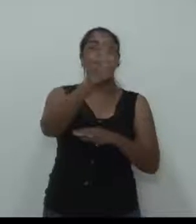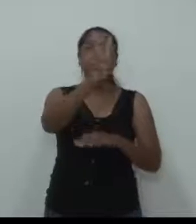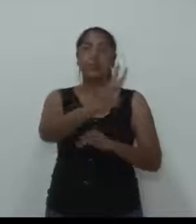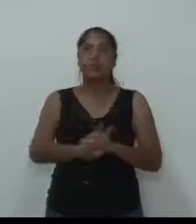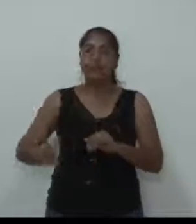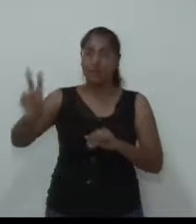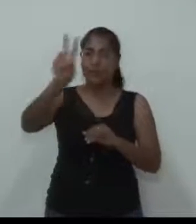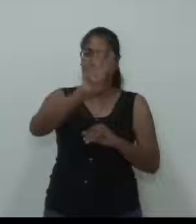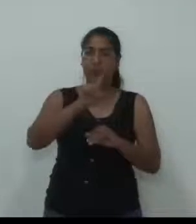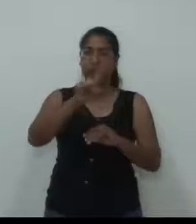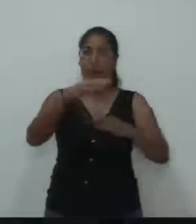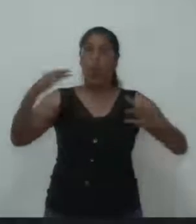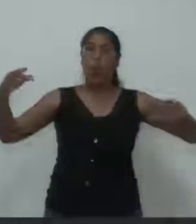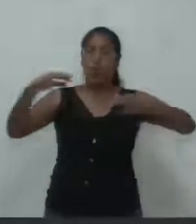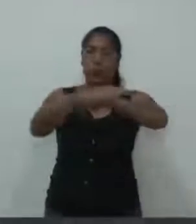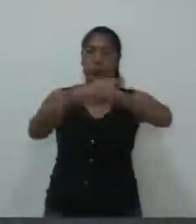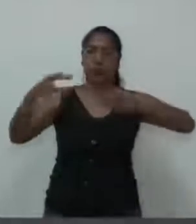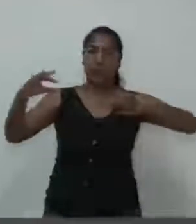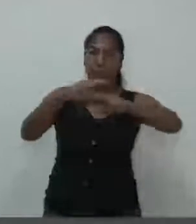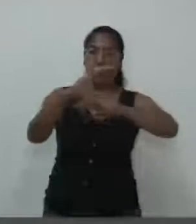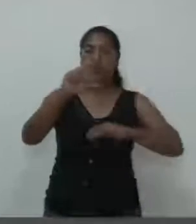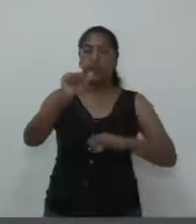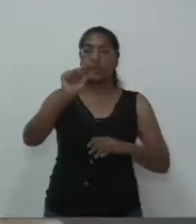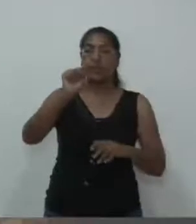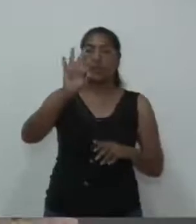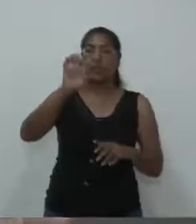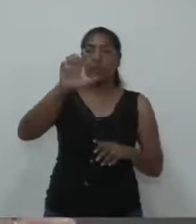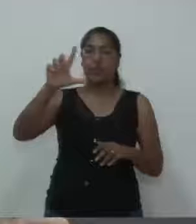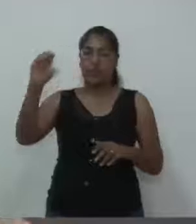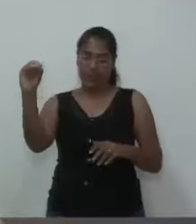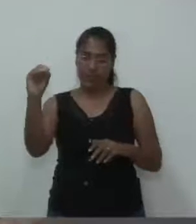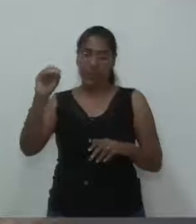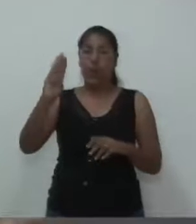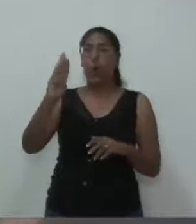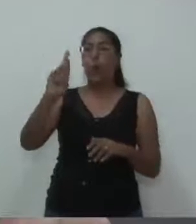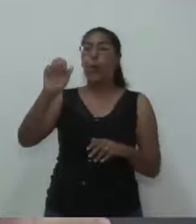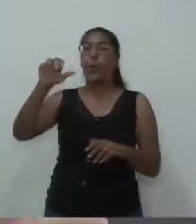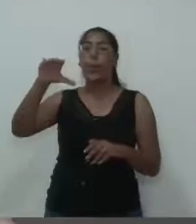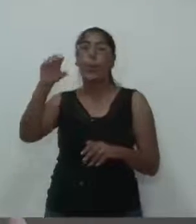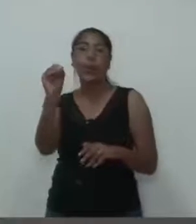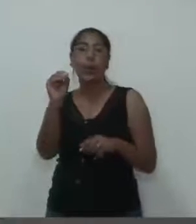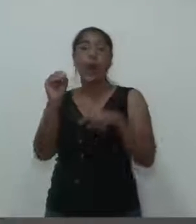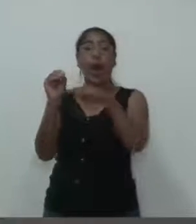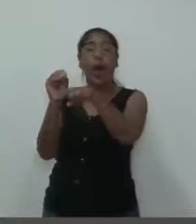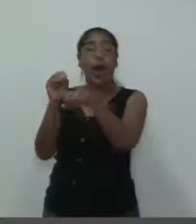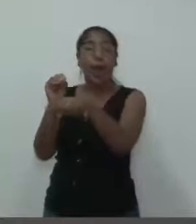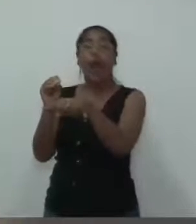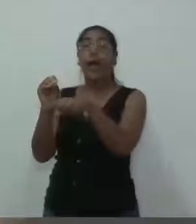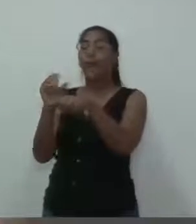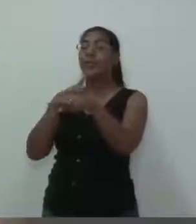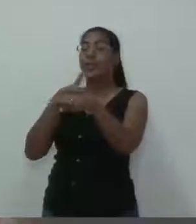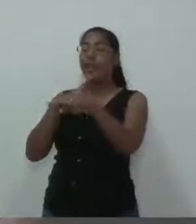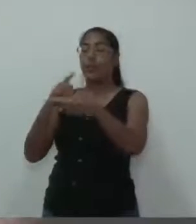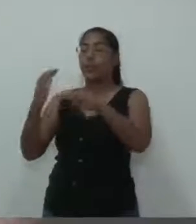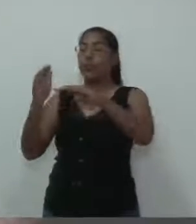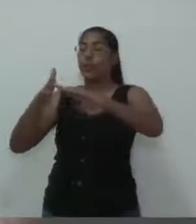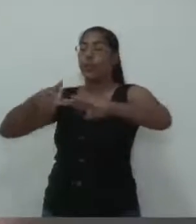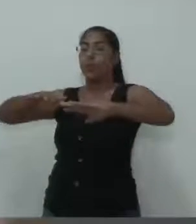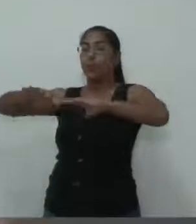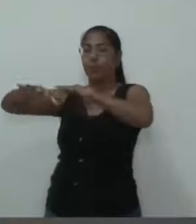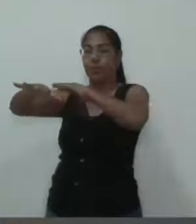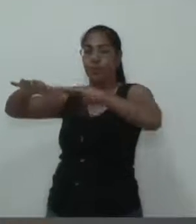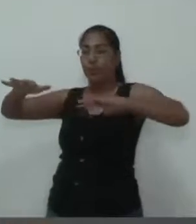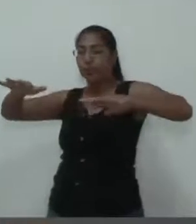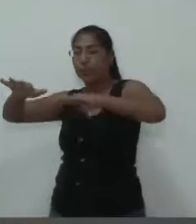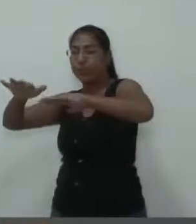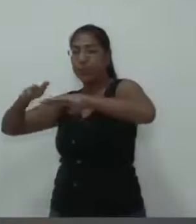pela Castelo Branco, seguir até lá perto do Espetinho Mimi, aquele cruzamento, é óbvio que precisa de um estudo. E eu não vi no plano de